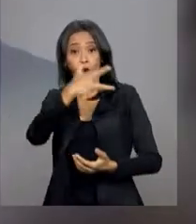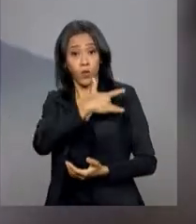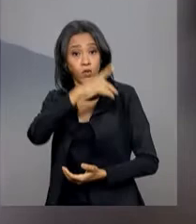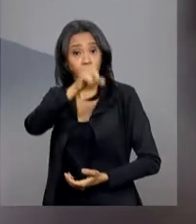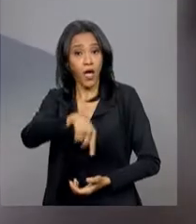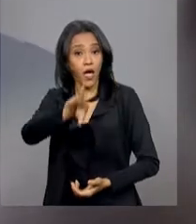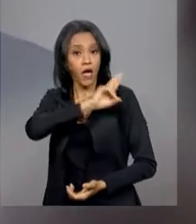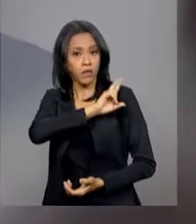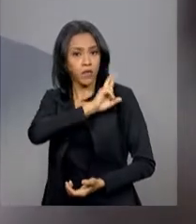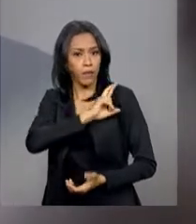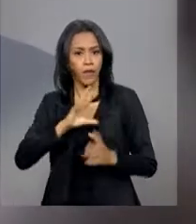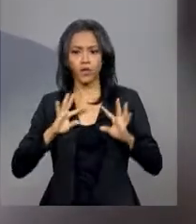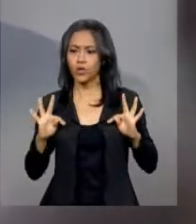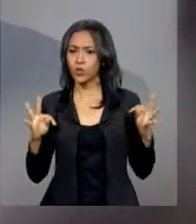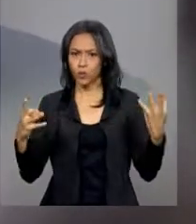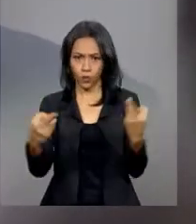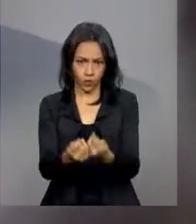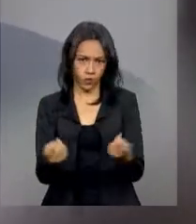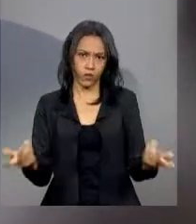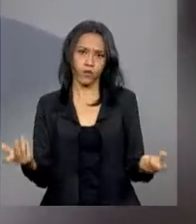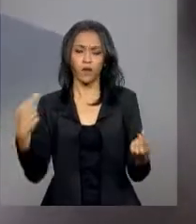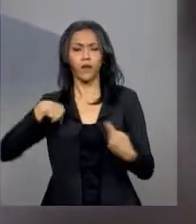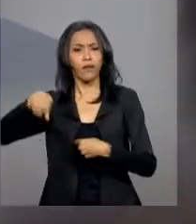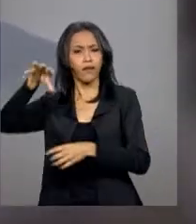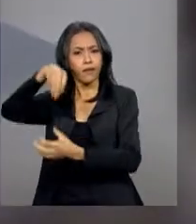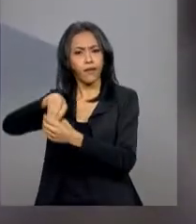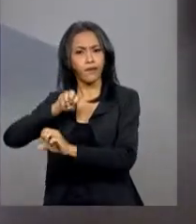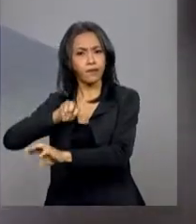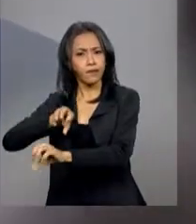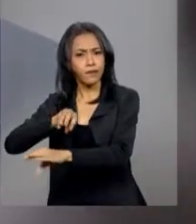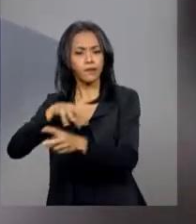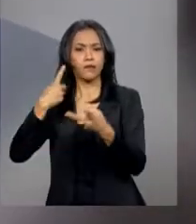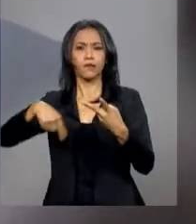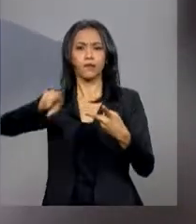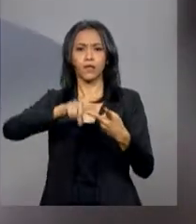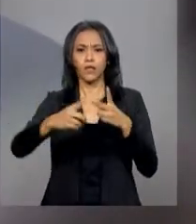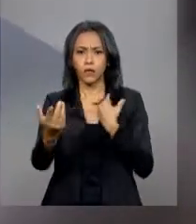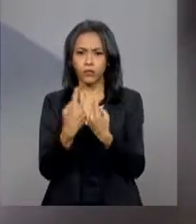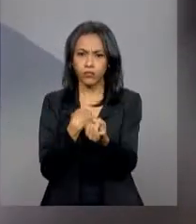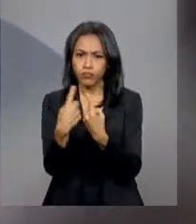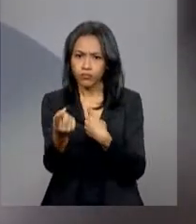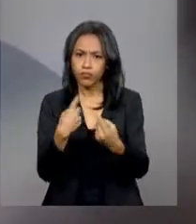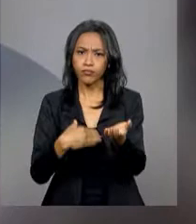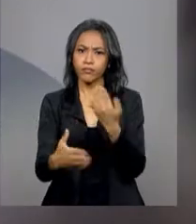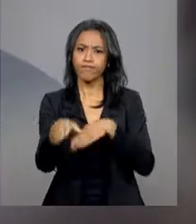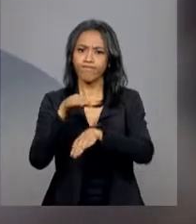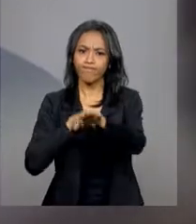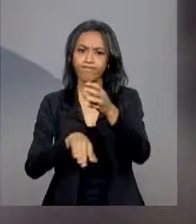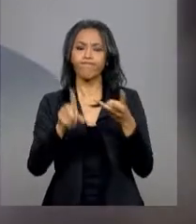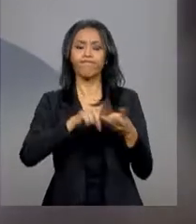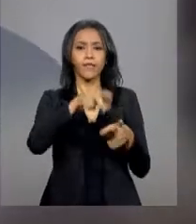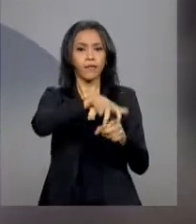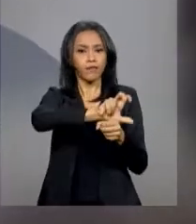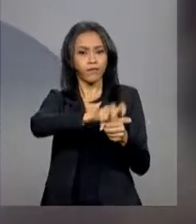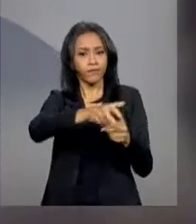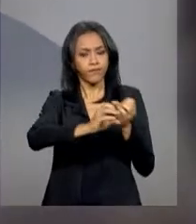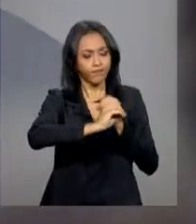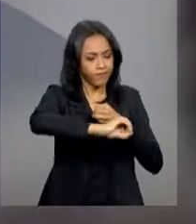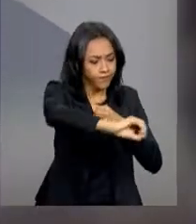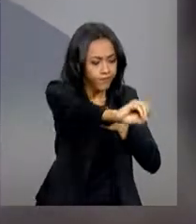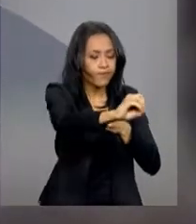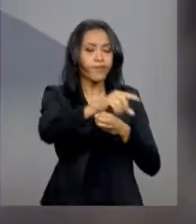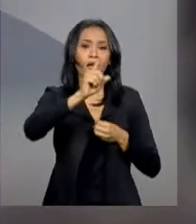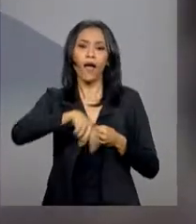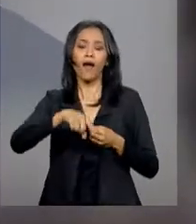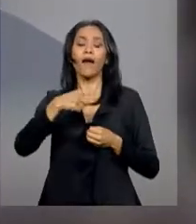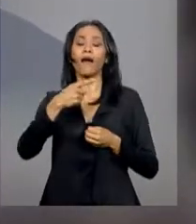então envolve educação envolve mobilidade envolve saneamento envolve a